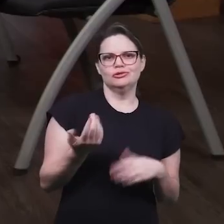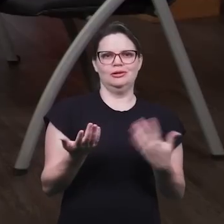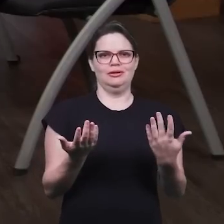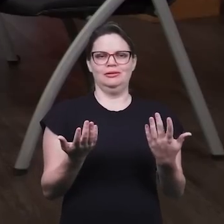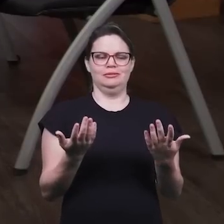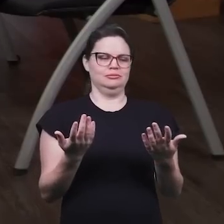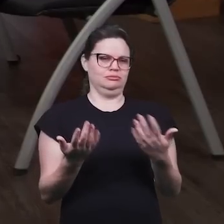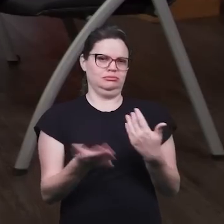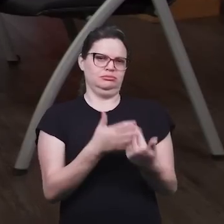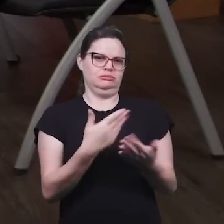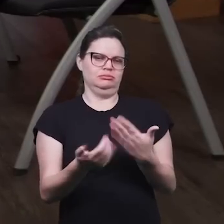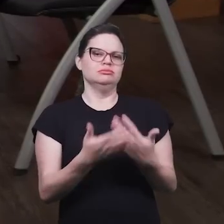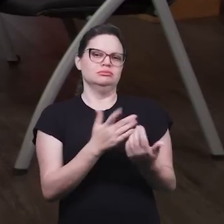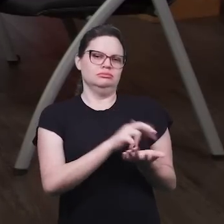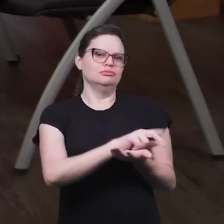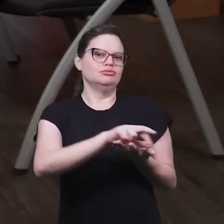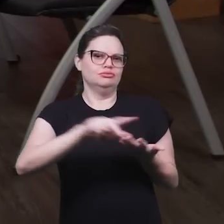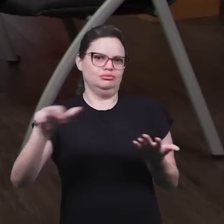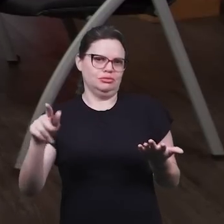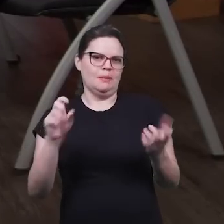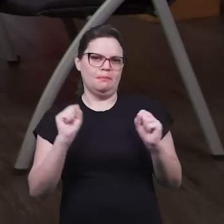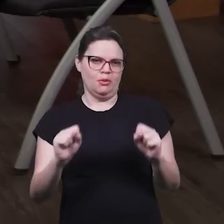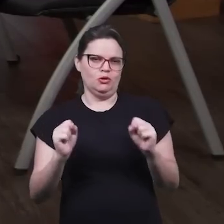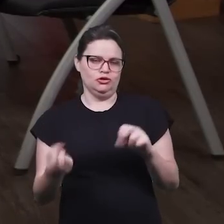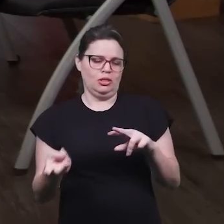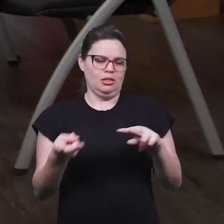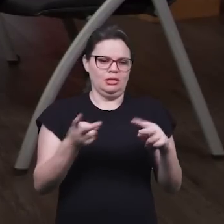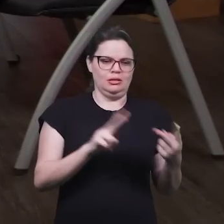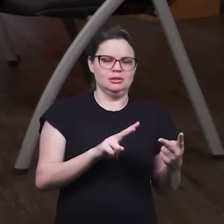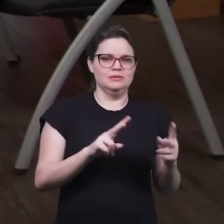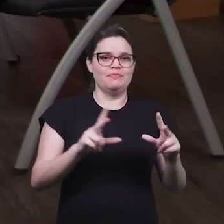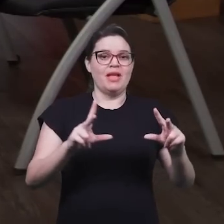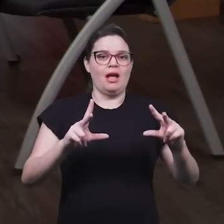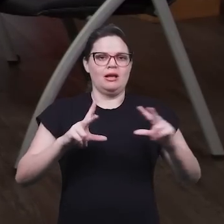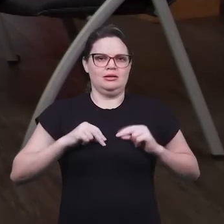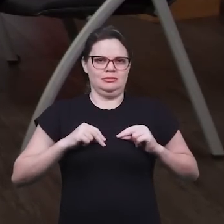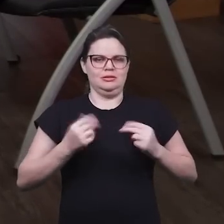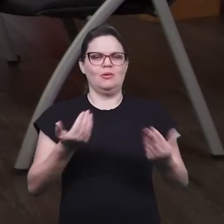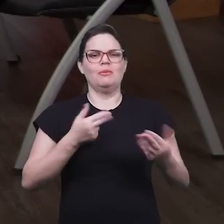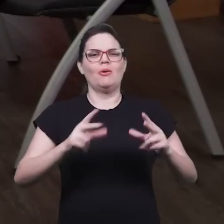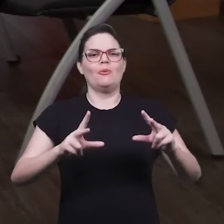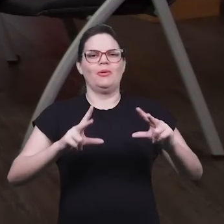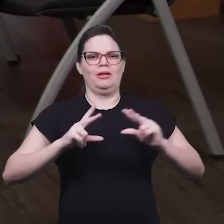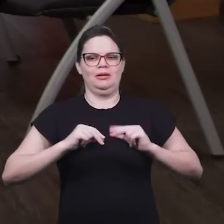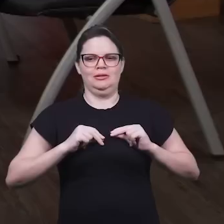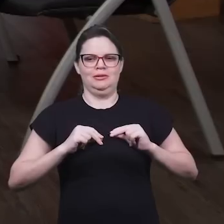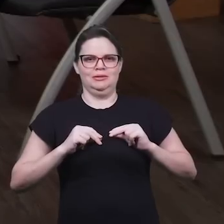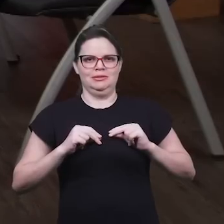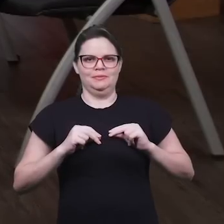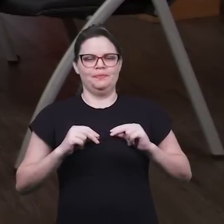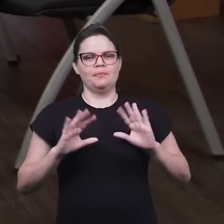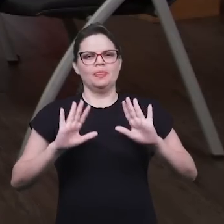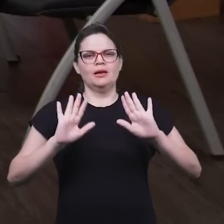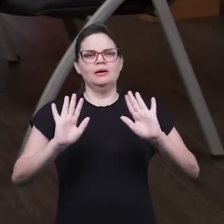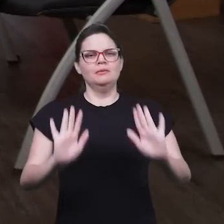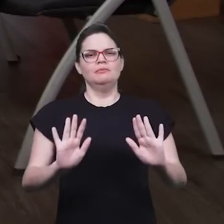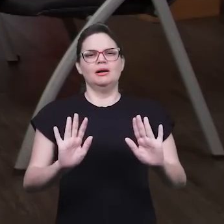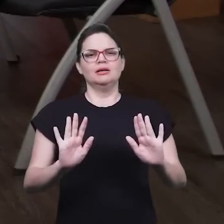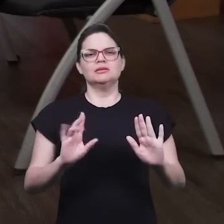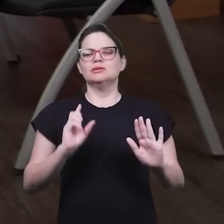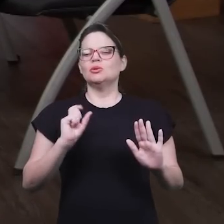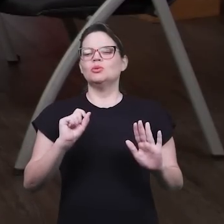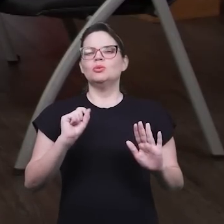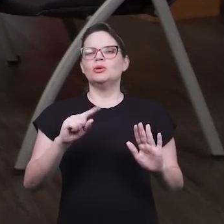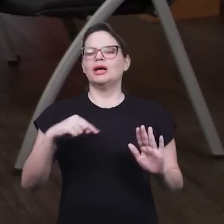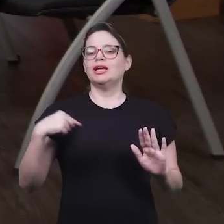dinheiro, imóveis e tantas coisas. Qual é a herança? O que compõe a herança?